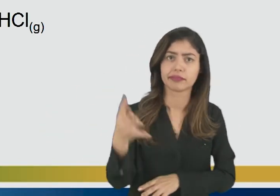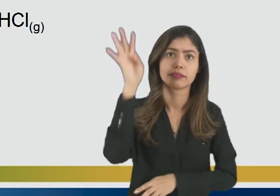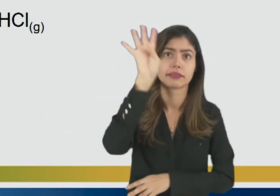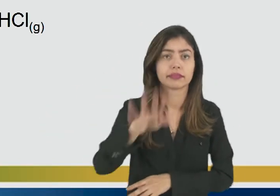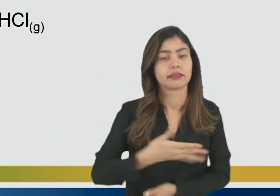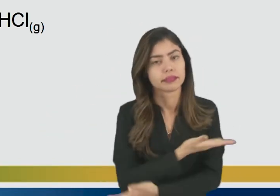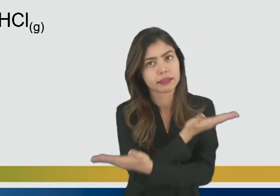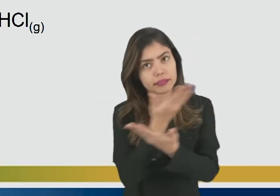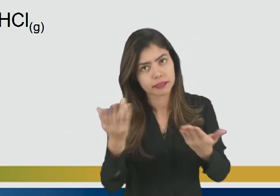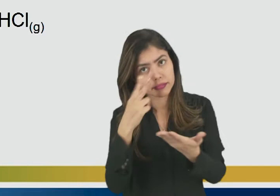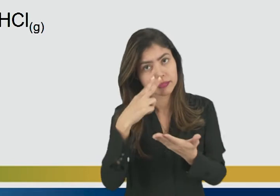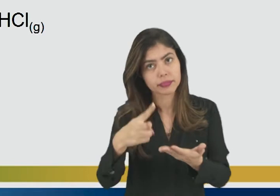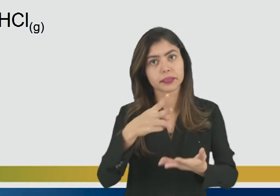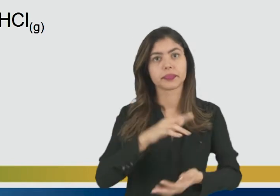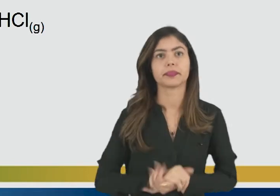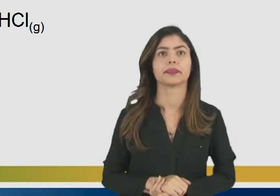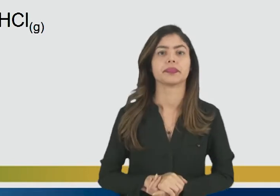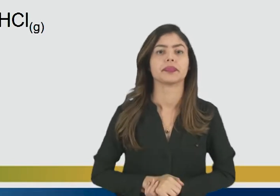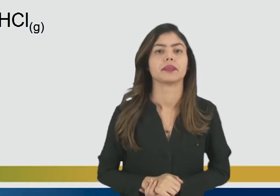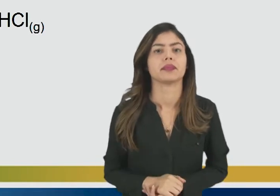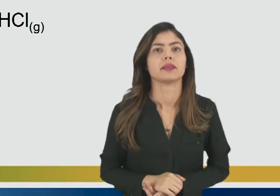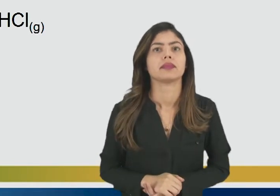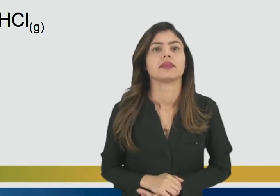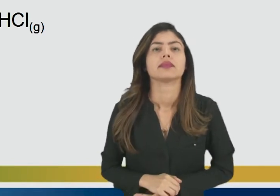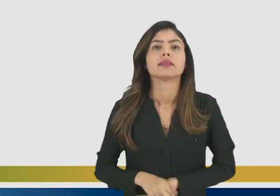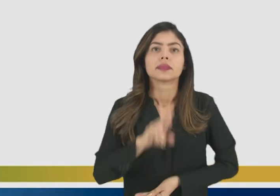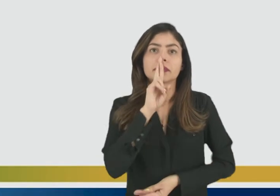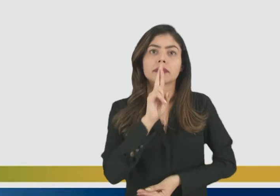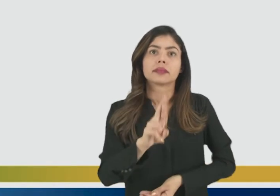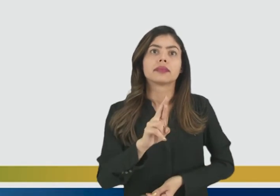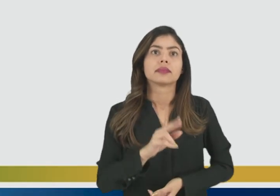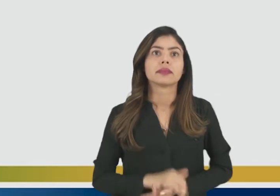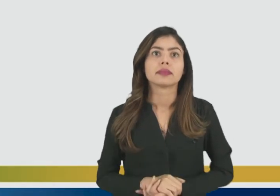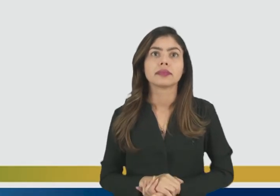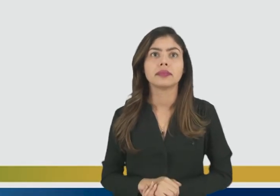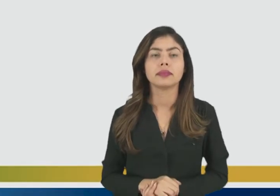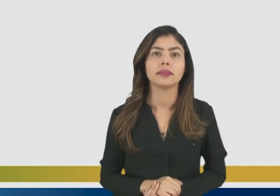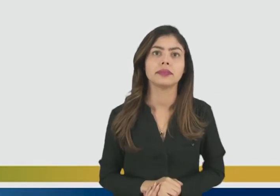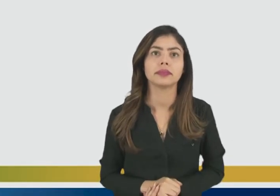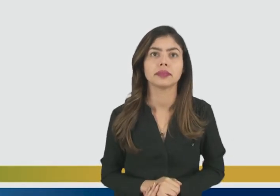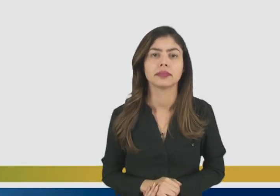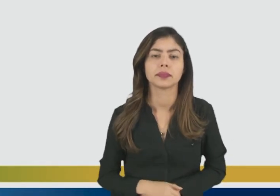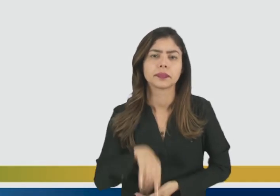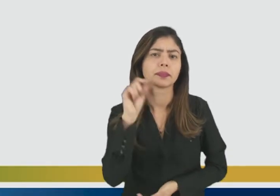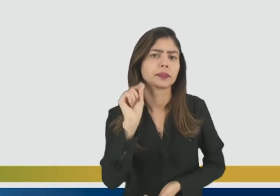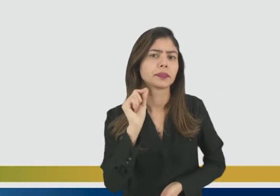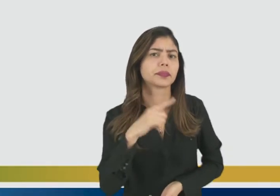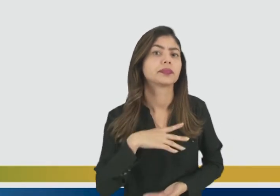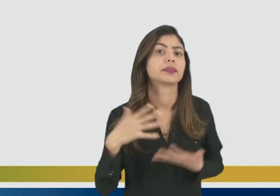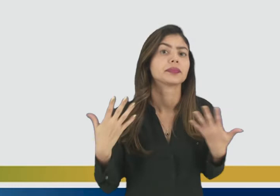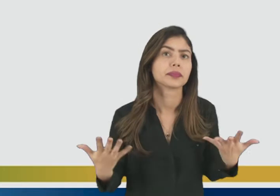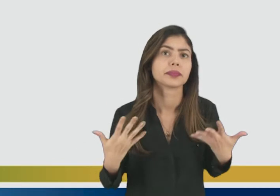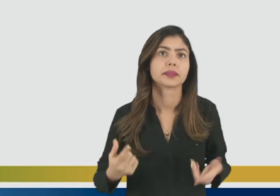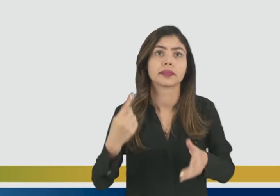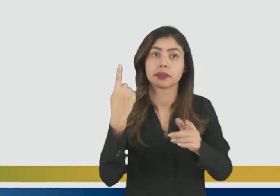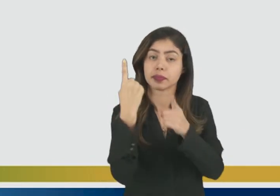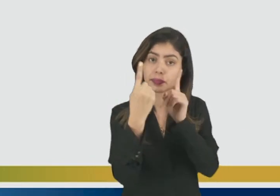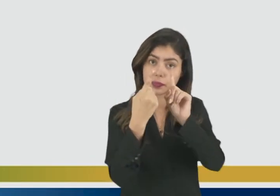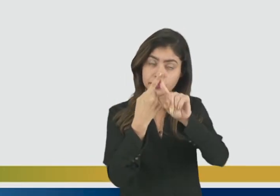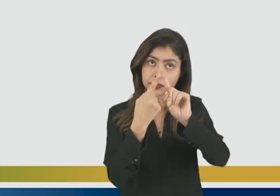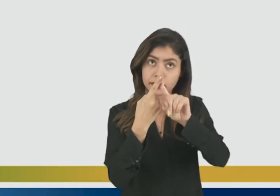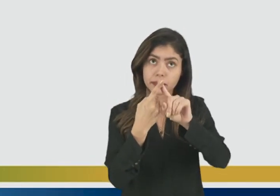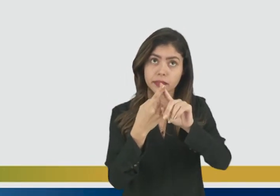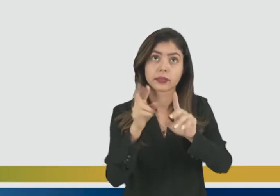no quadro, para a gente ver. Tudo bem? Então vamos à resolução. O que temos aí? O primeiro passo é